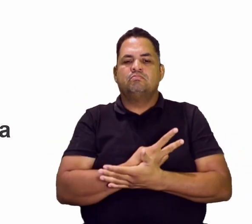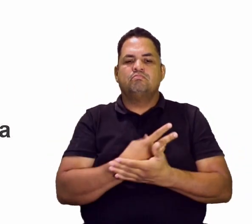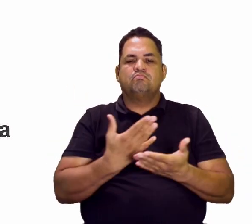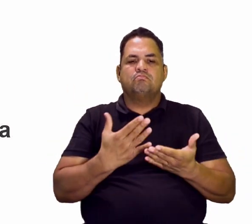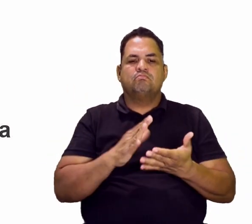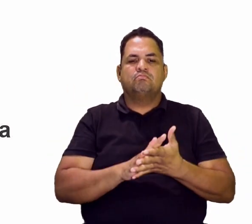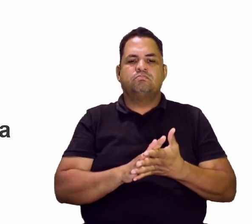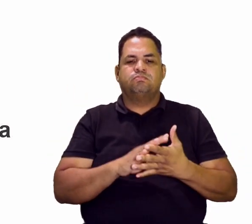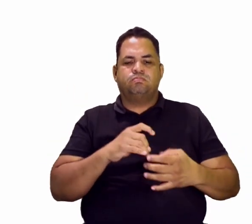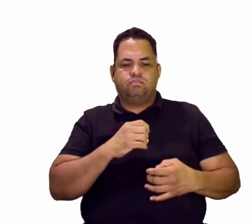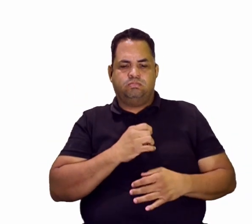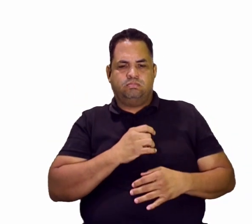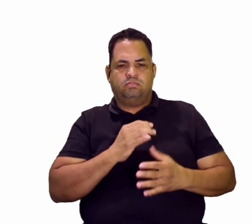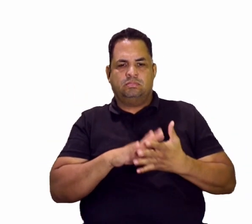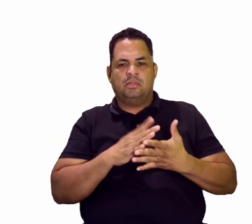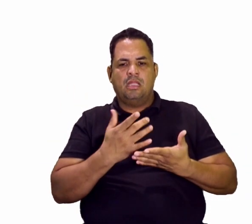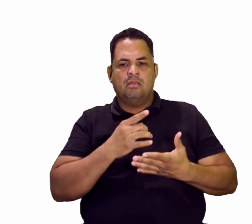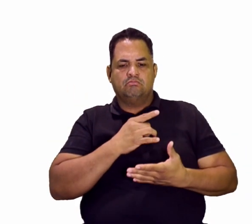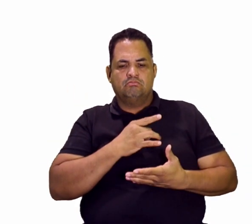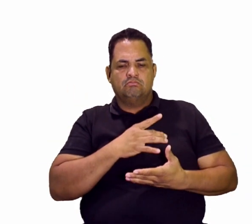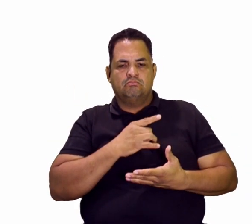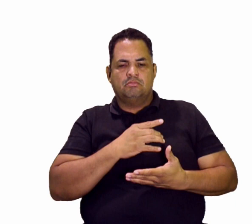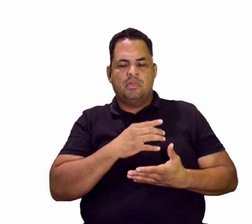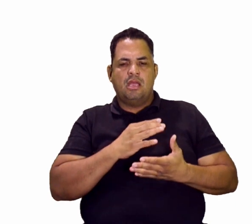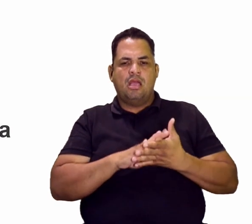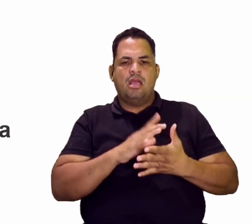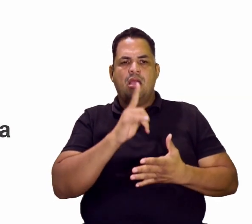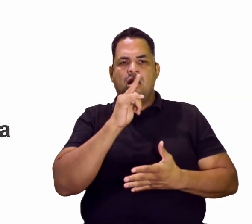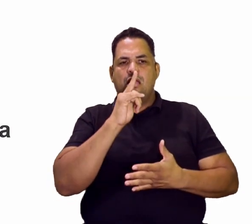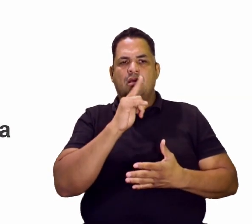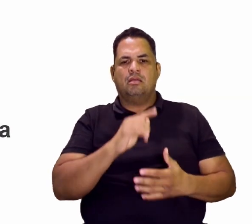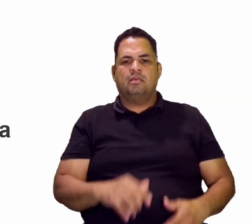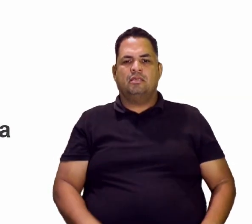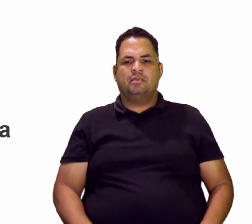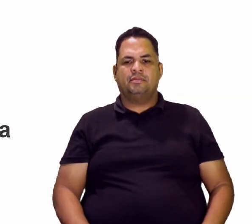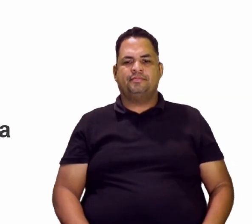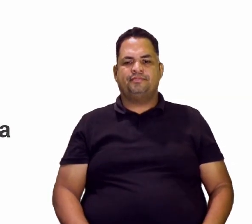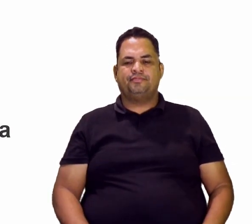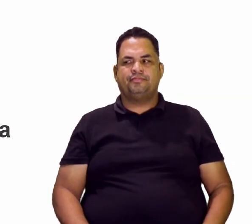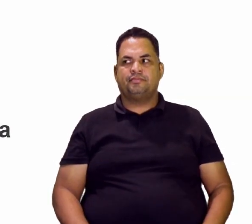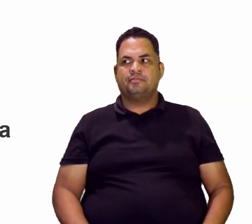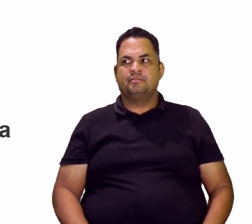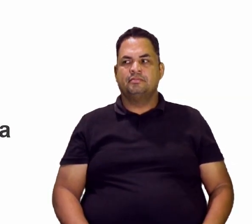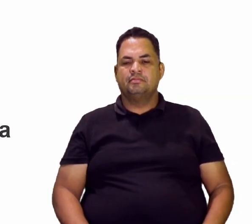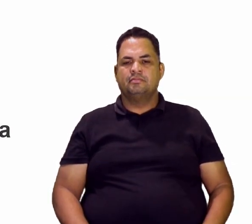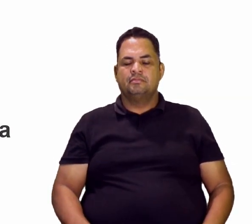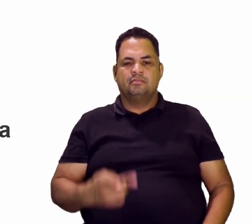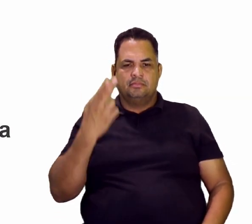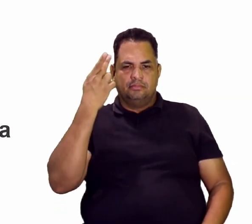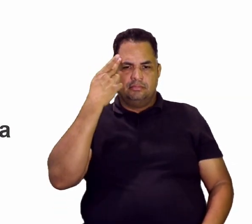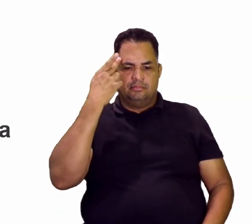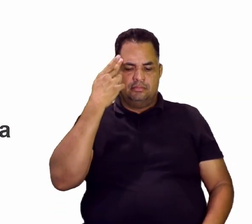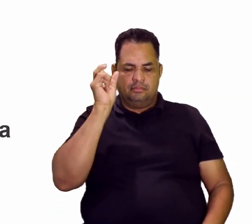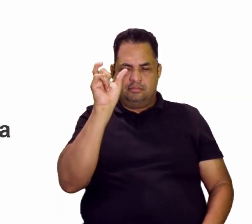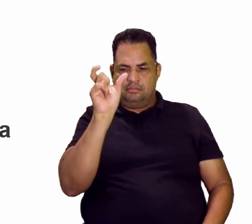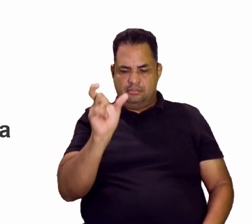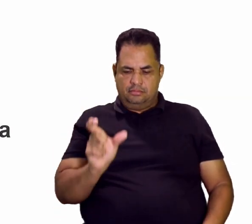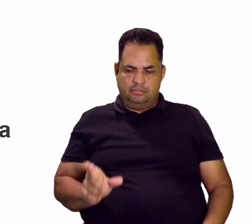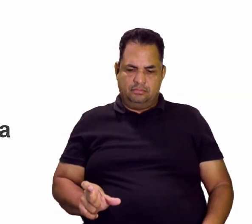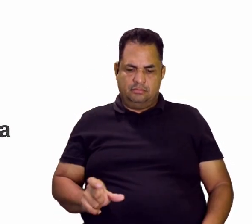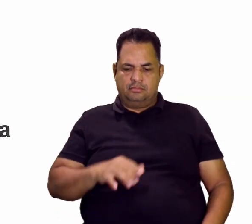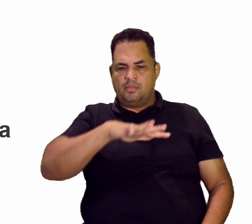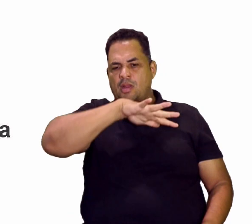fobia, né, da água. Olha aqui. Opa, passou. Então, normalmente